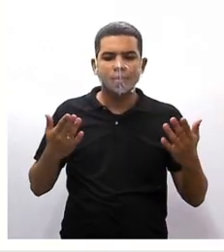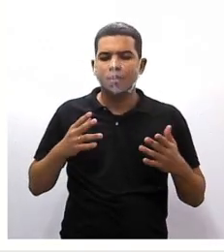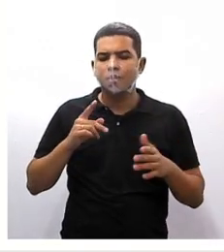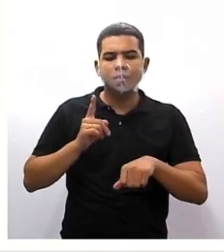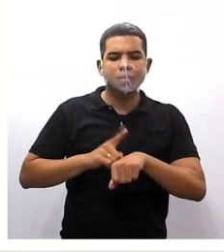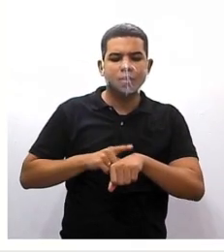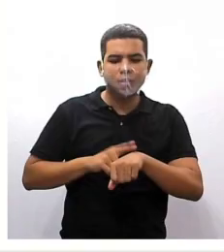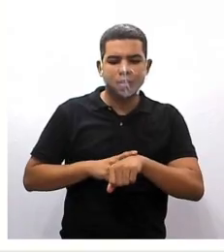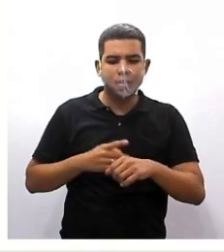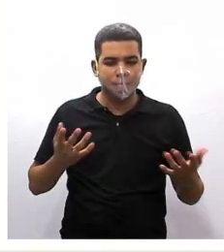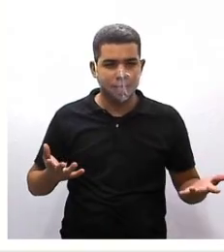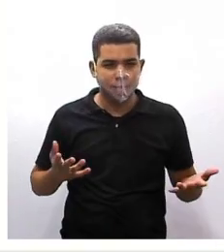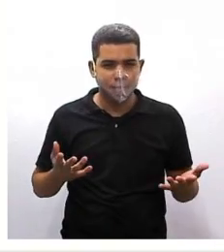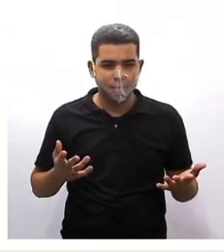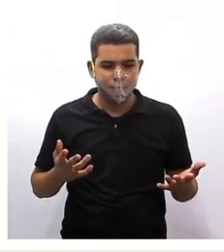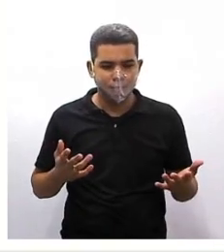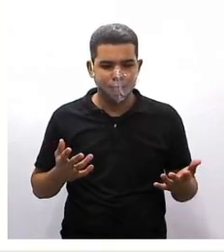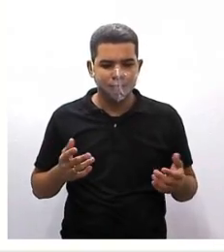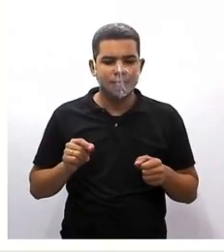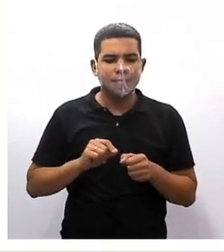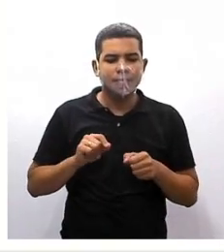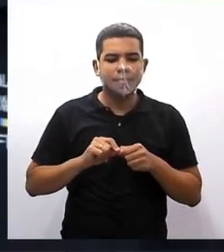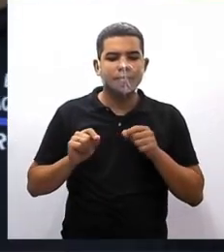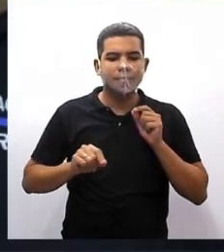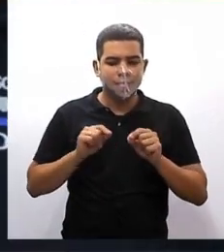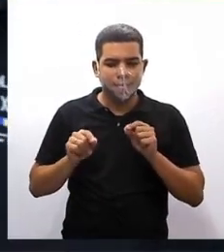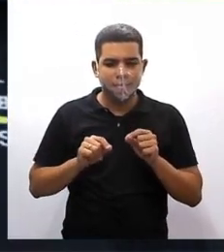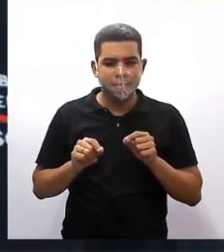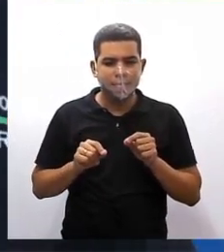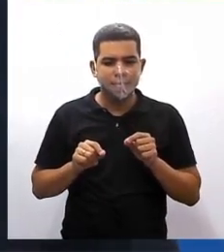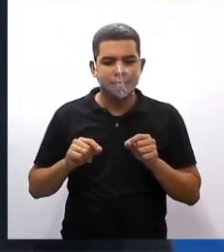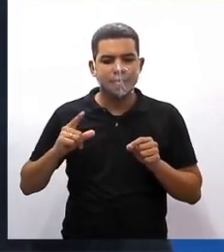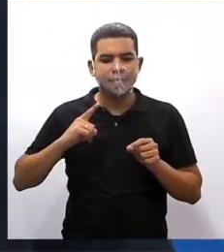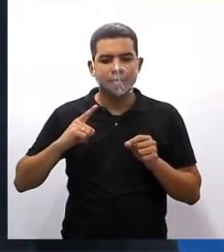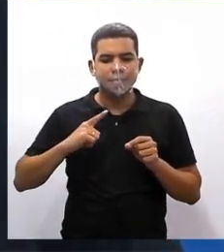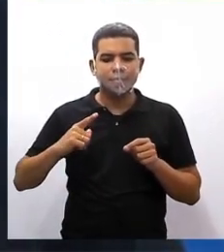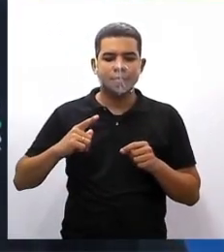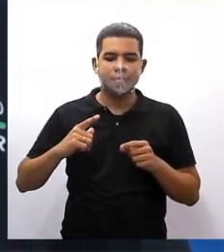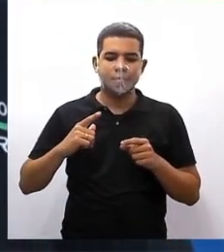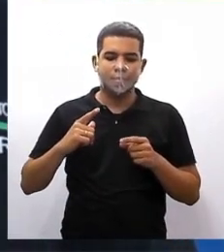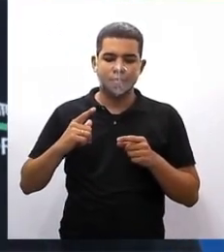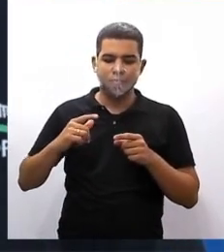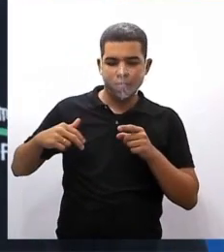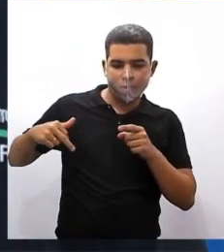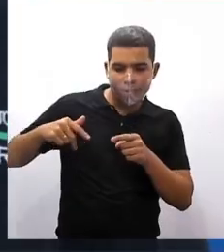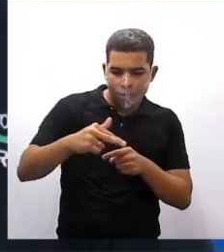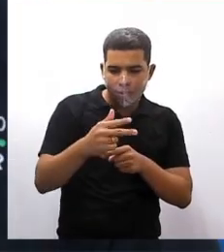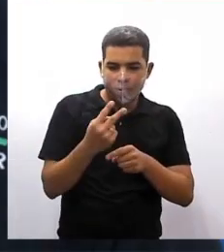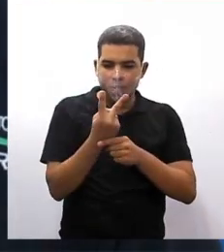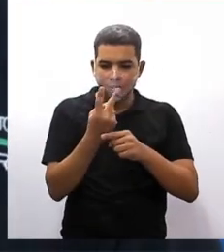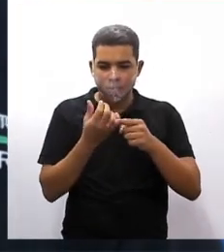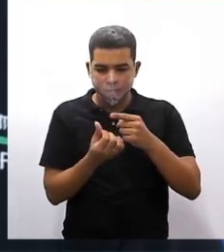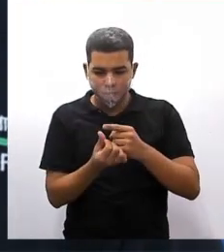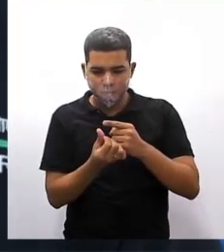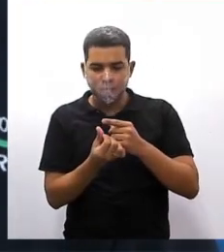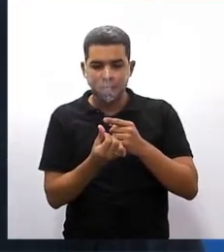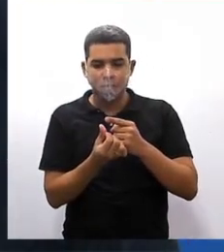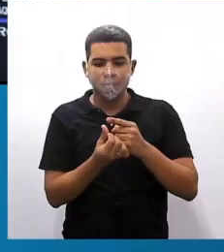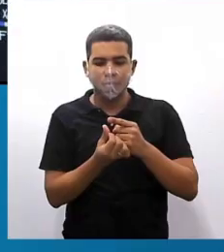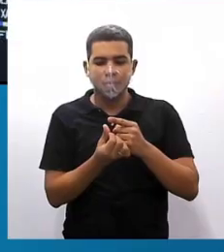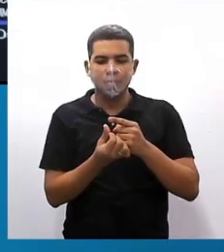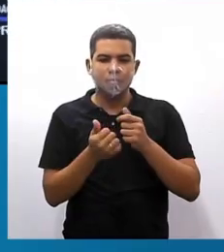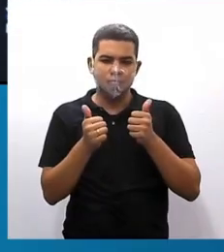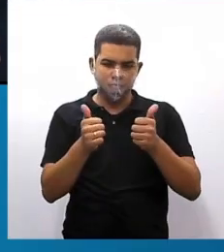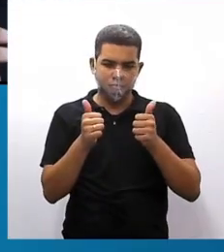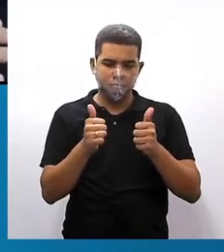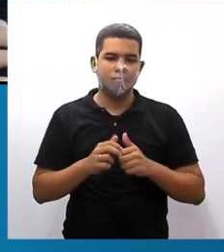faz? Beleza? Então, ó, o que é que ele vai fazer? A gente vai entender hora. Ele caminha 2/6 de hora.